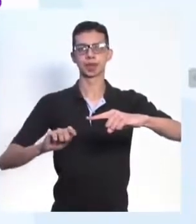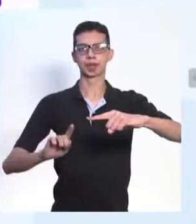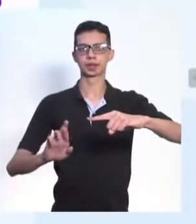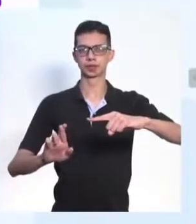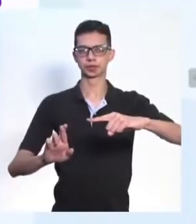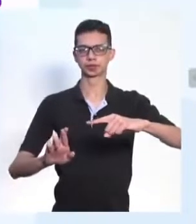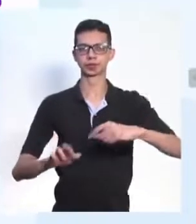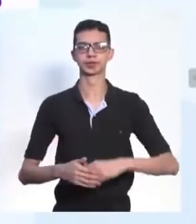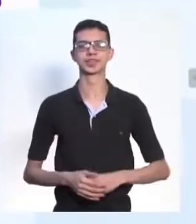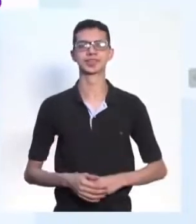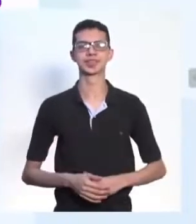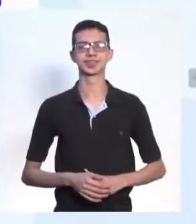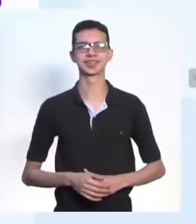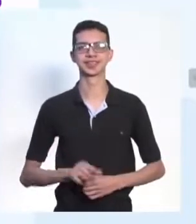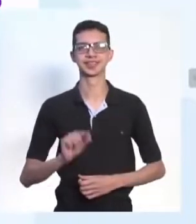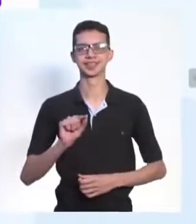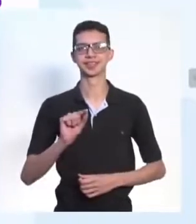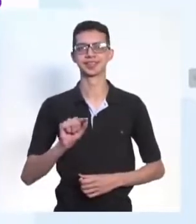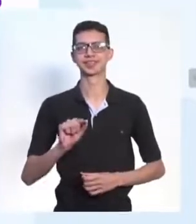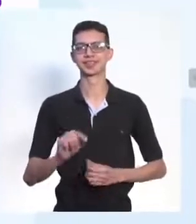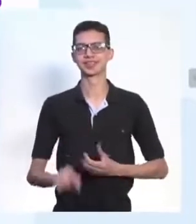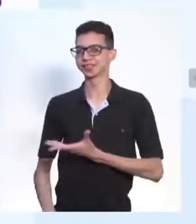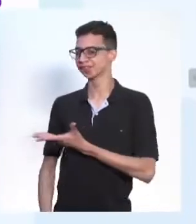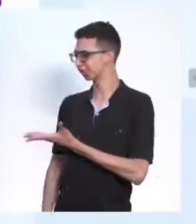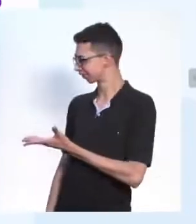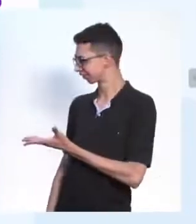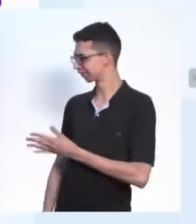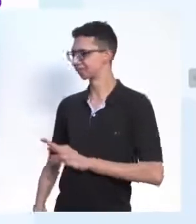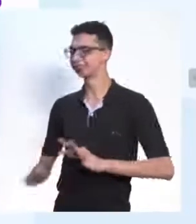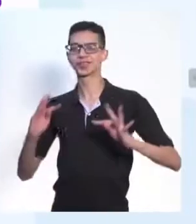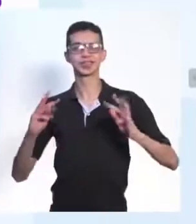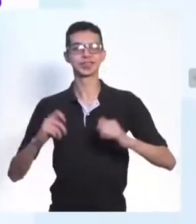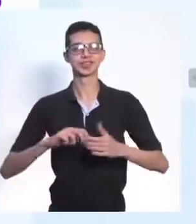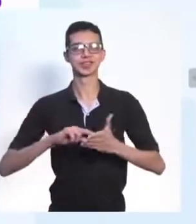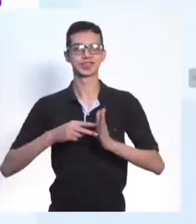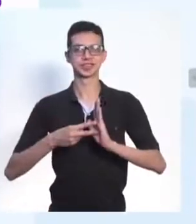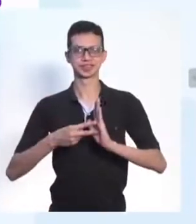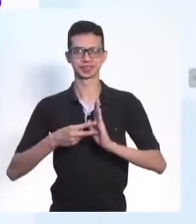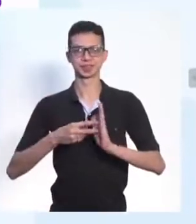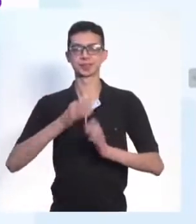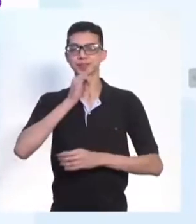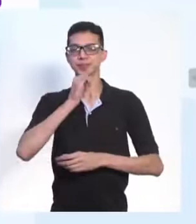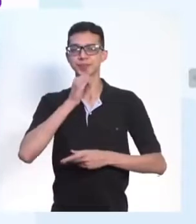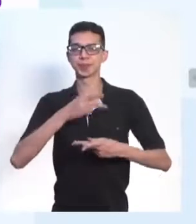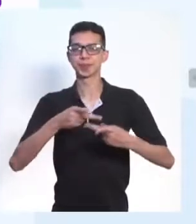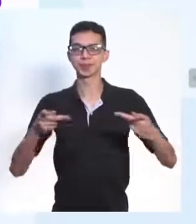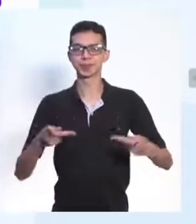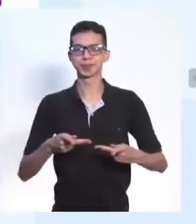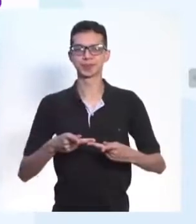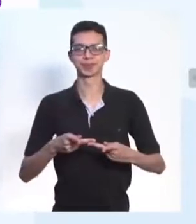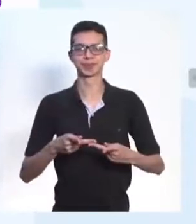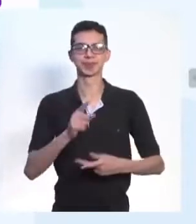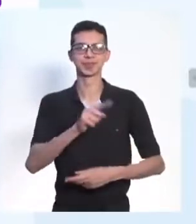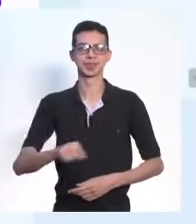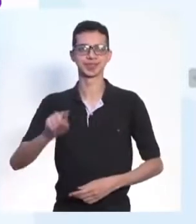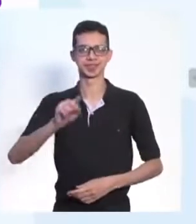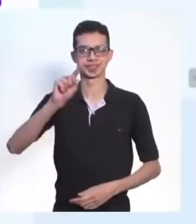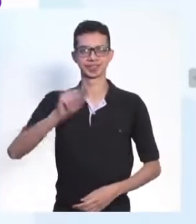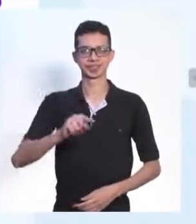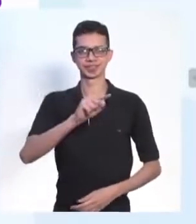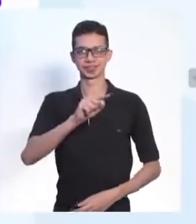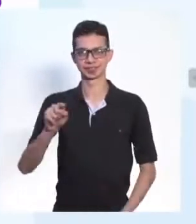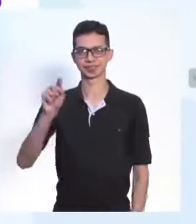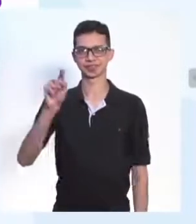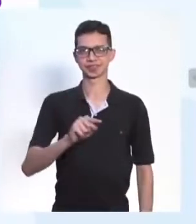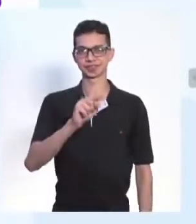Denominador representa o todo. Então, se eu peguei uma pizza e dividi em 8 partes, as 8